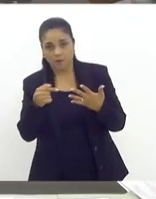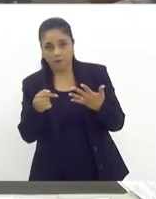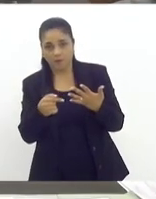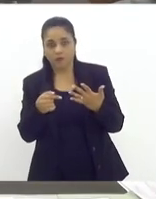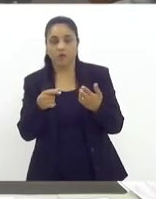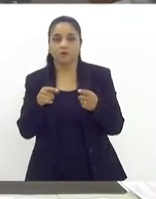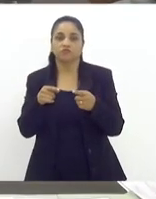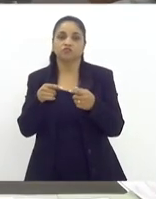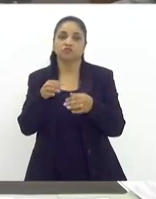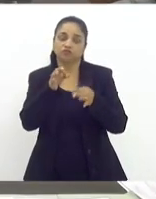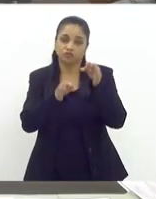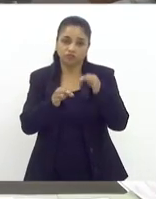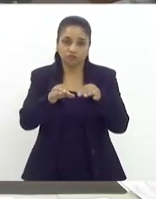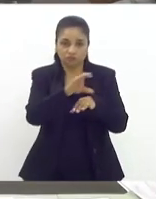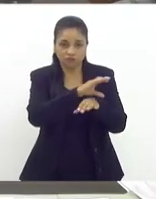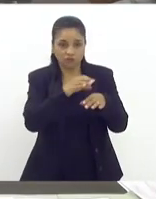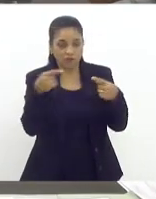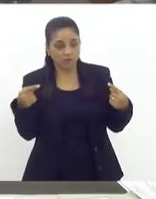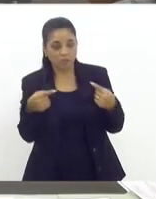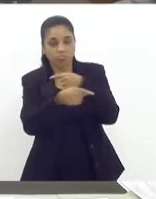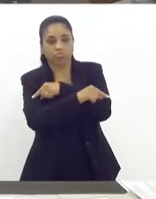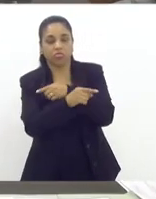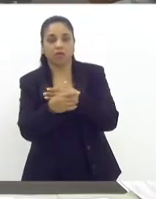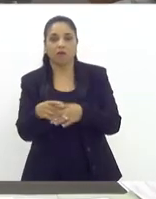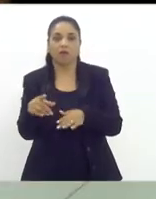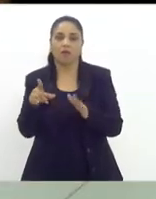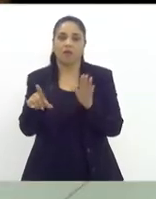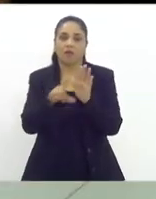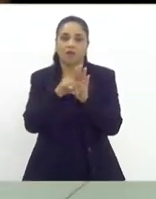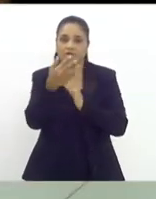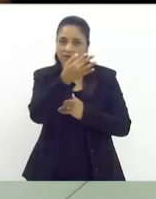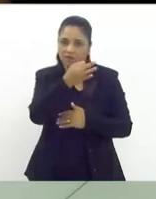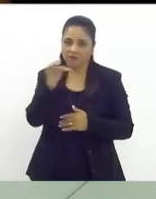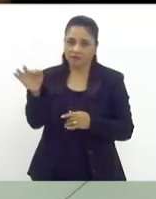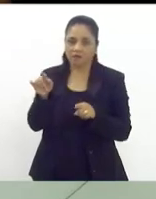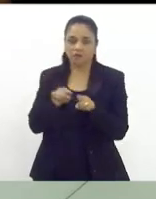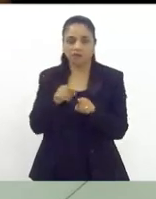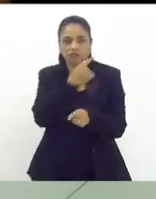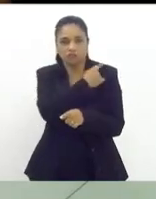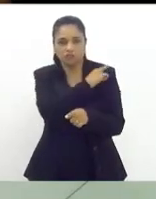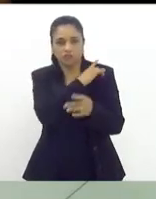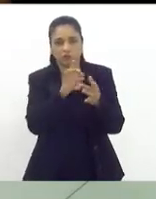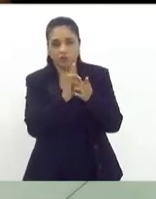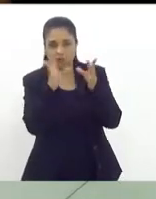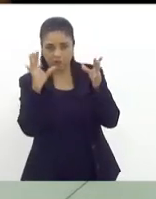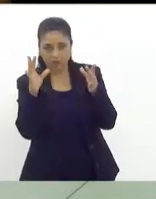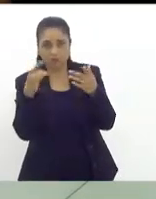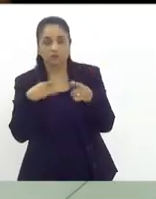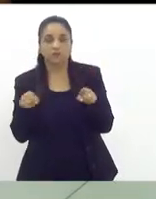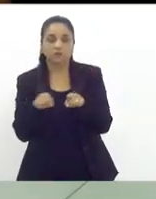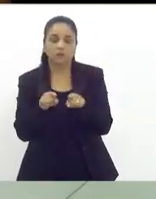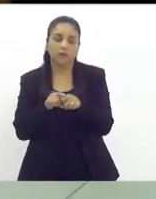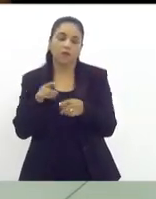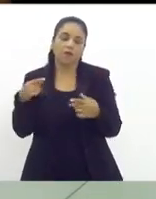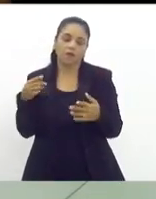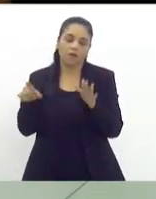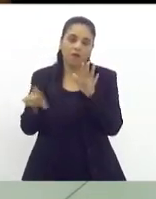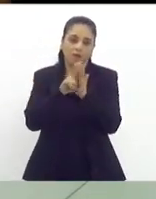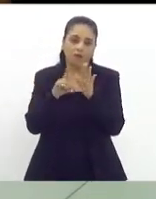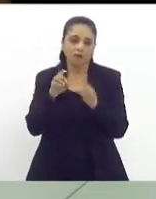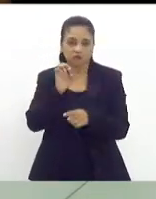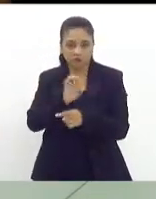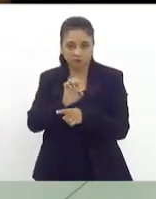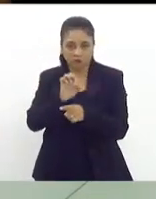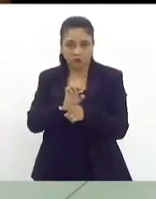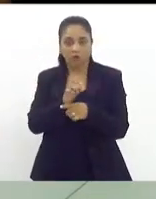de injuricidade. Ele se choca tanto com a legislação federal, que diz respeito à gestão democrática, quanto com a legislação estadual em vigor, que